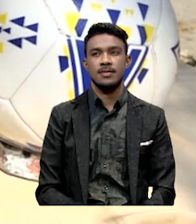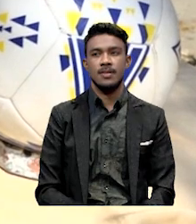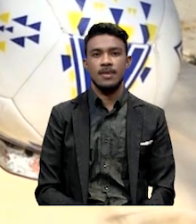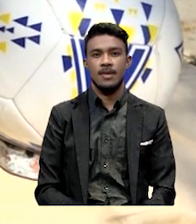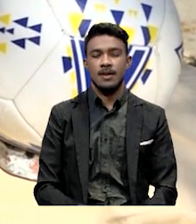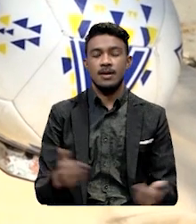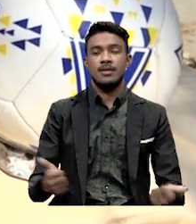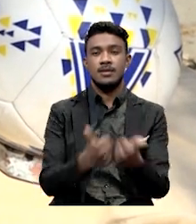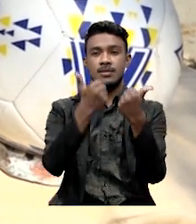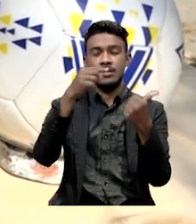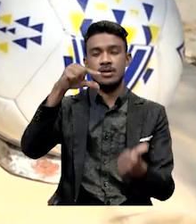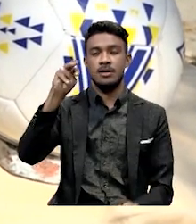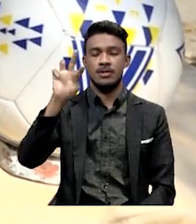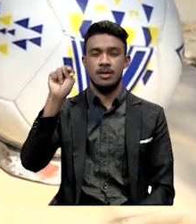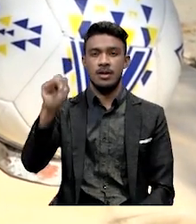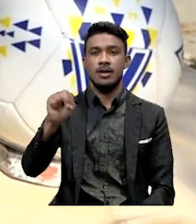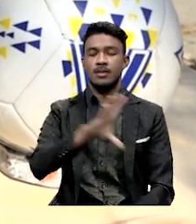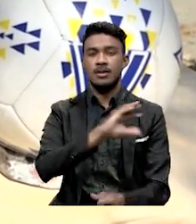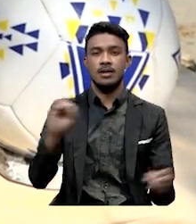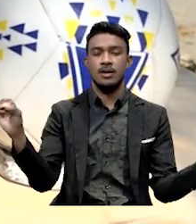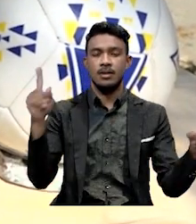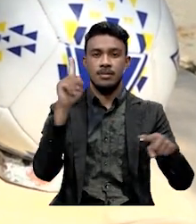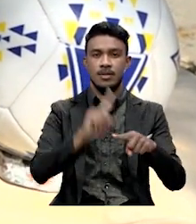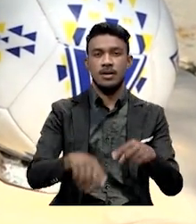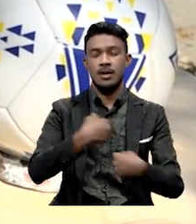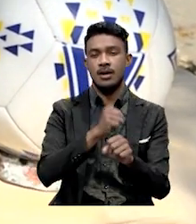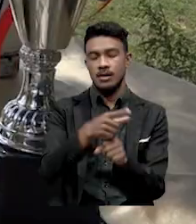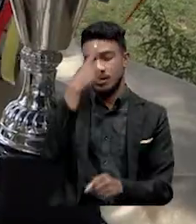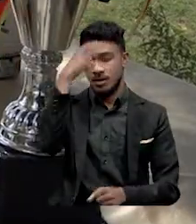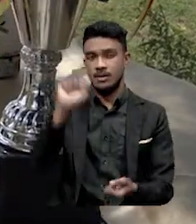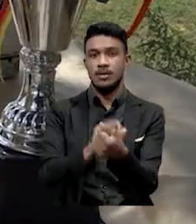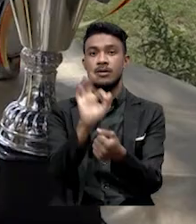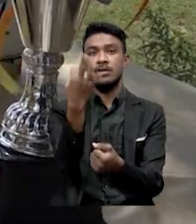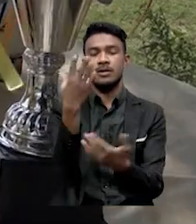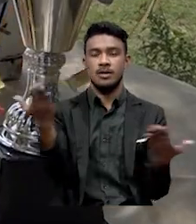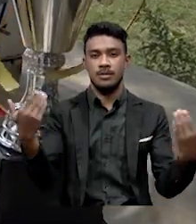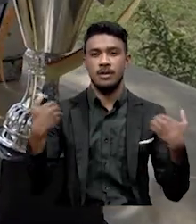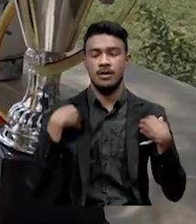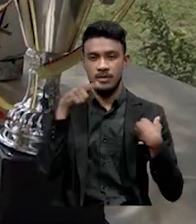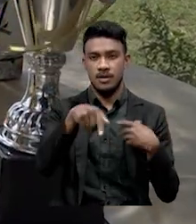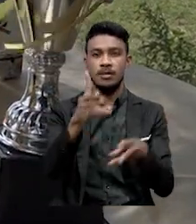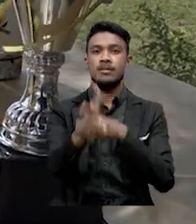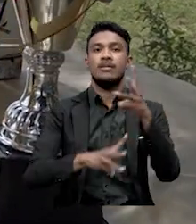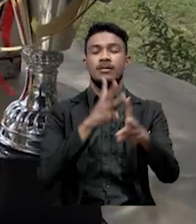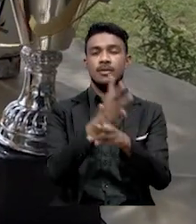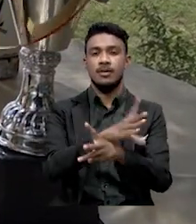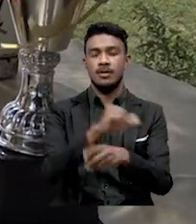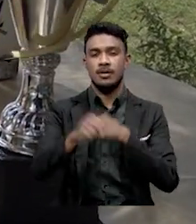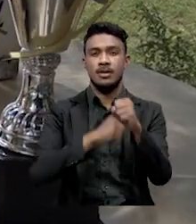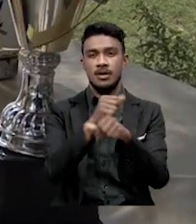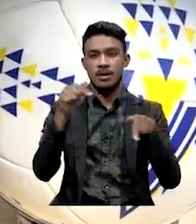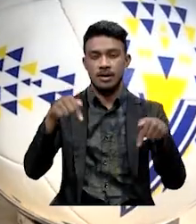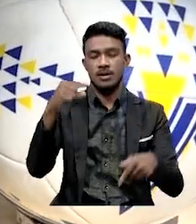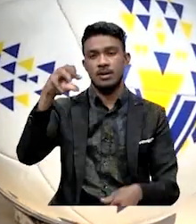Taça GMN Cup durante tinan rua la bele realiza tama pandemia COVID-19 nebe invade a mundo. Mai be tinan GMN realiza